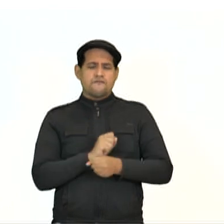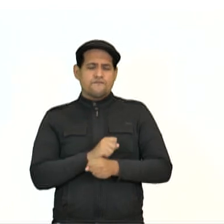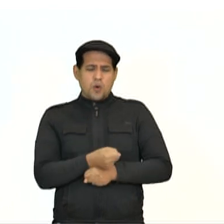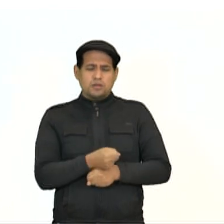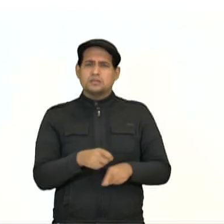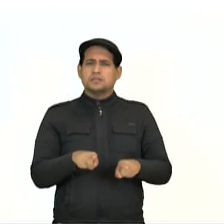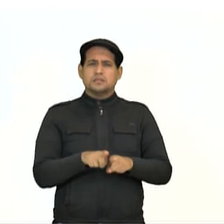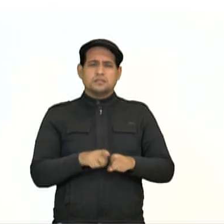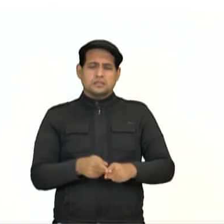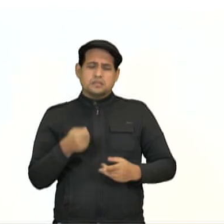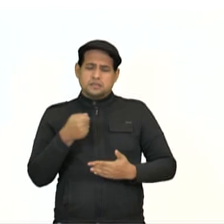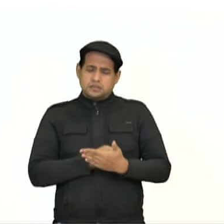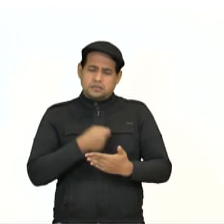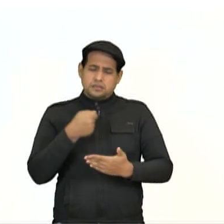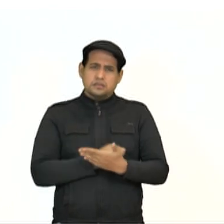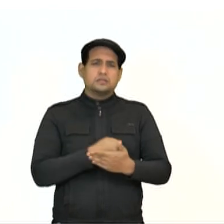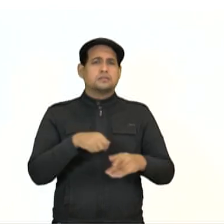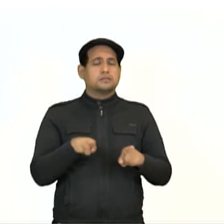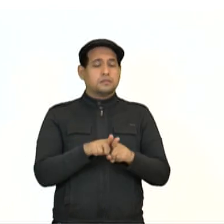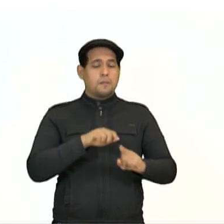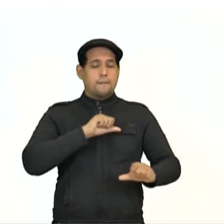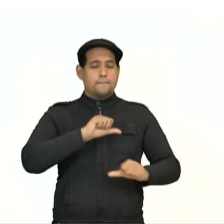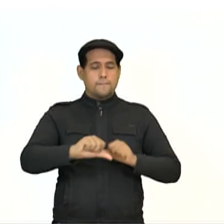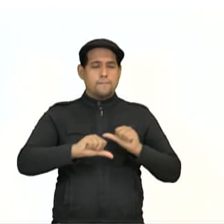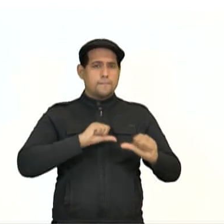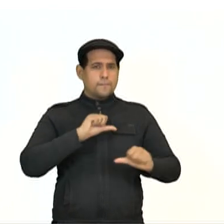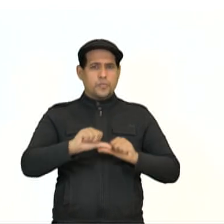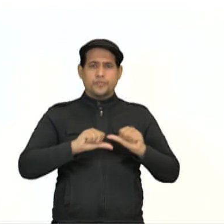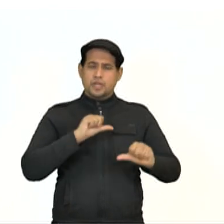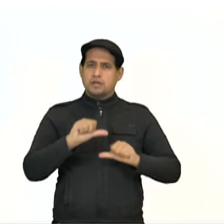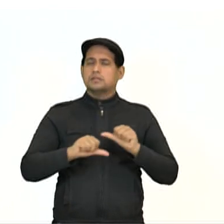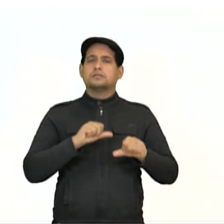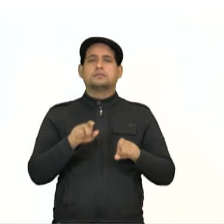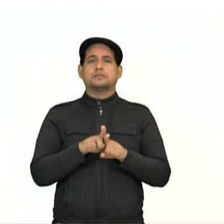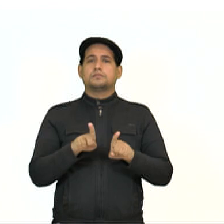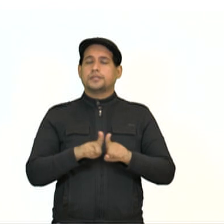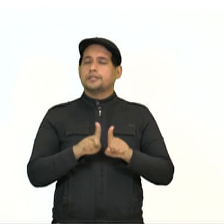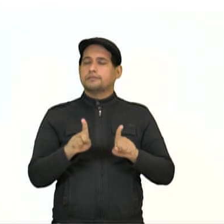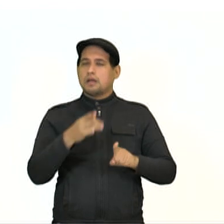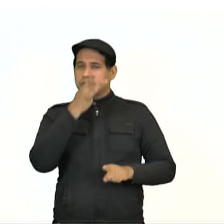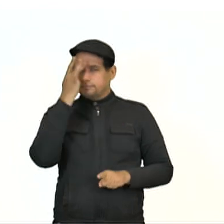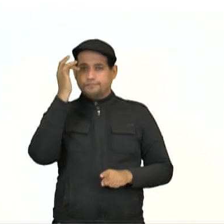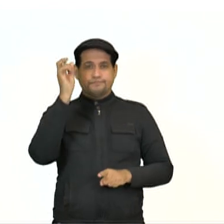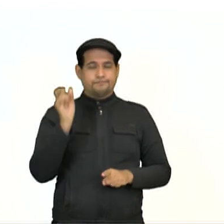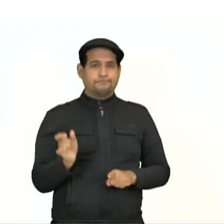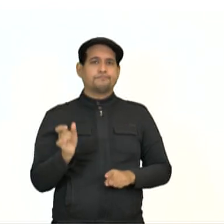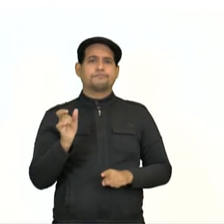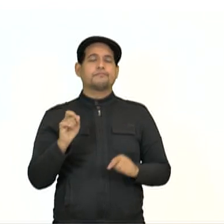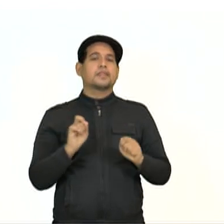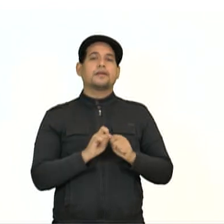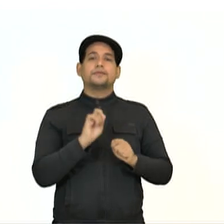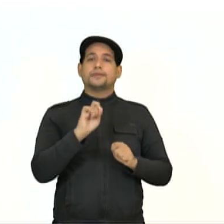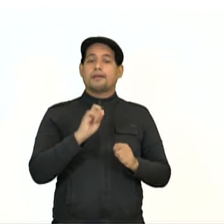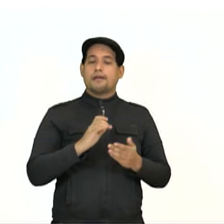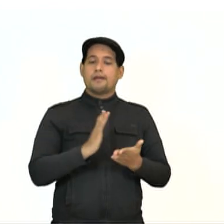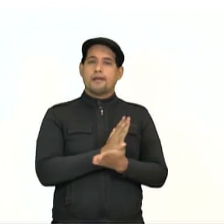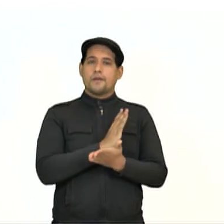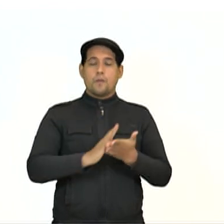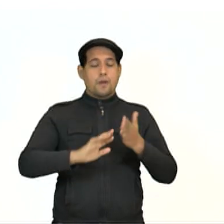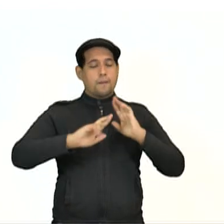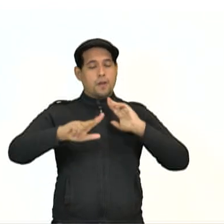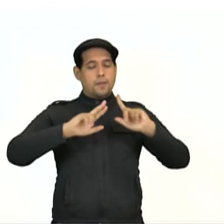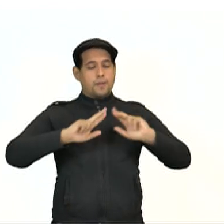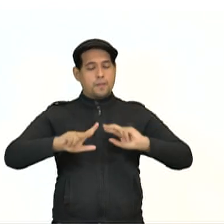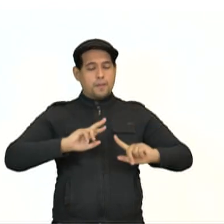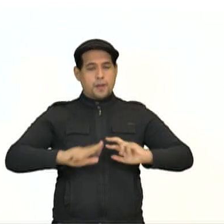e exigia mudanças, modificações nesse indivíduo, o que levava a algumas